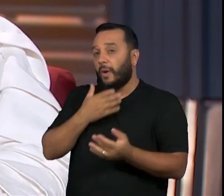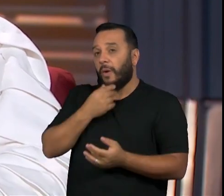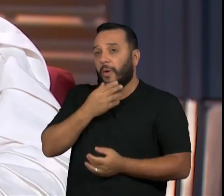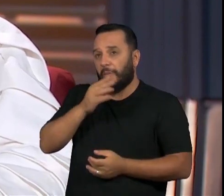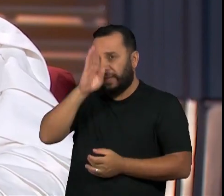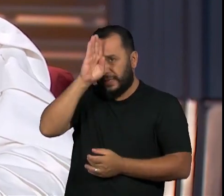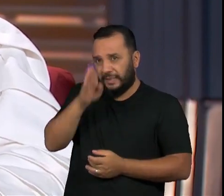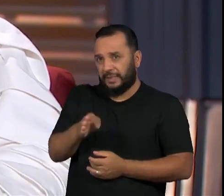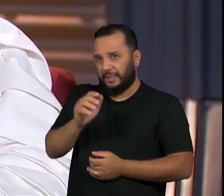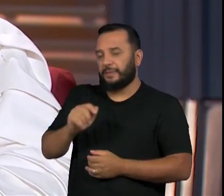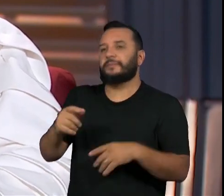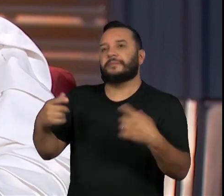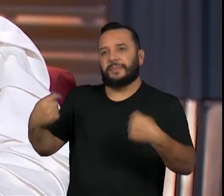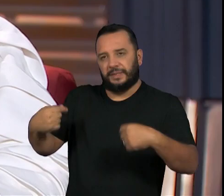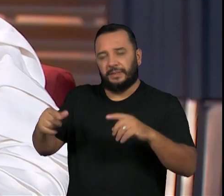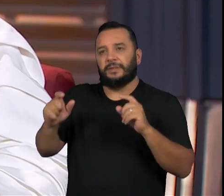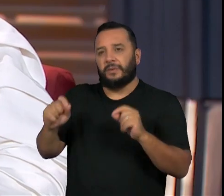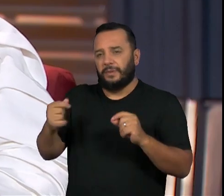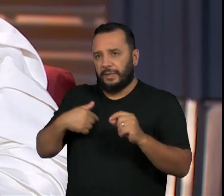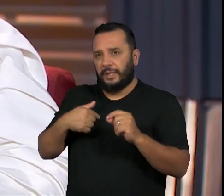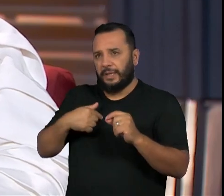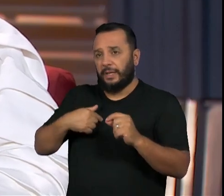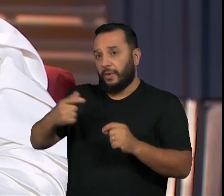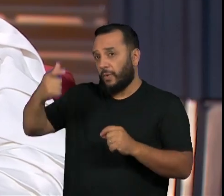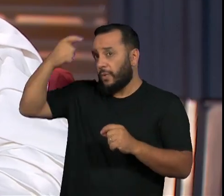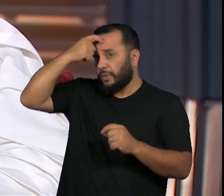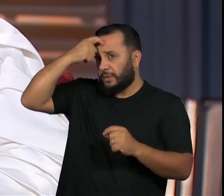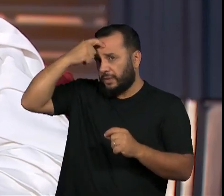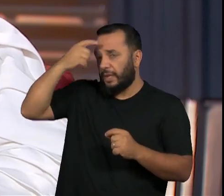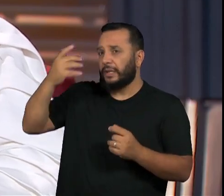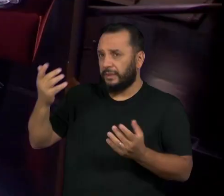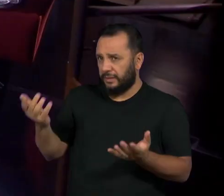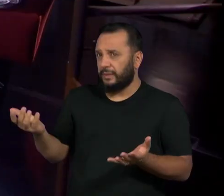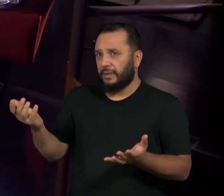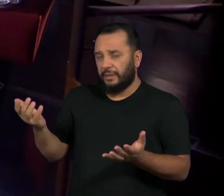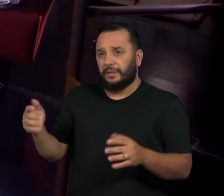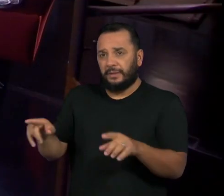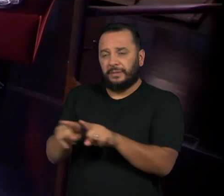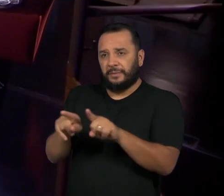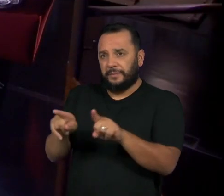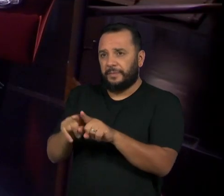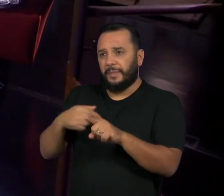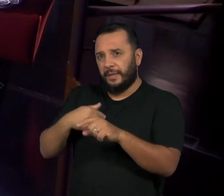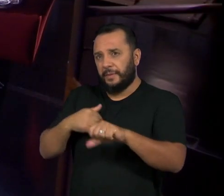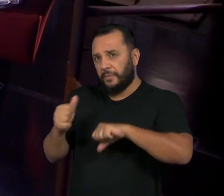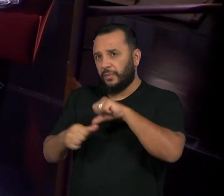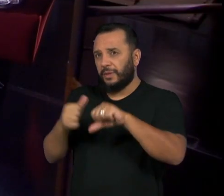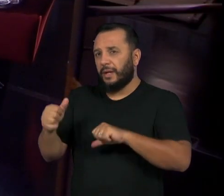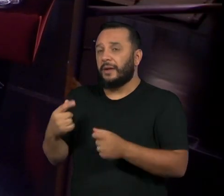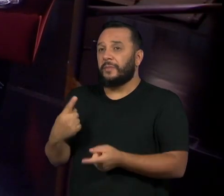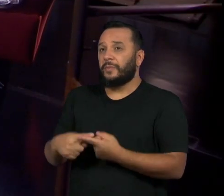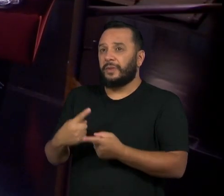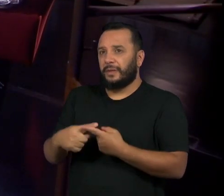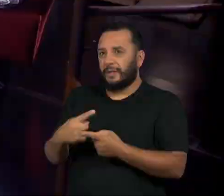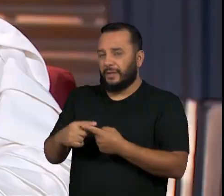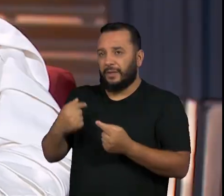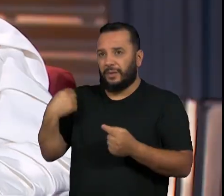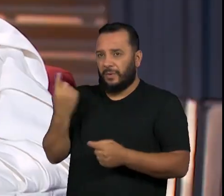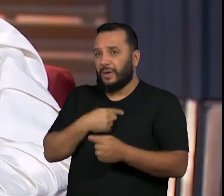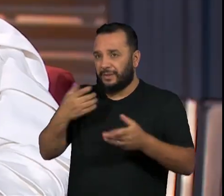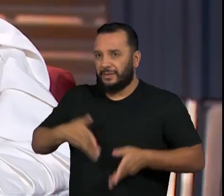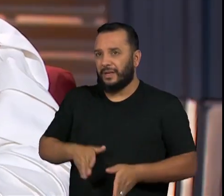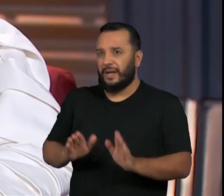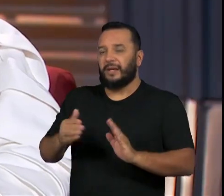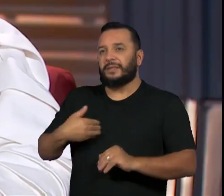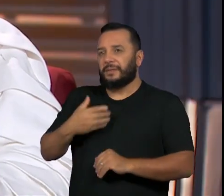vão exercer um papel confortável dentro dessa estrutura machista, né? Que já nos recebe quando a gente vem ao mundo, né? E